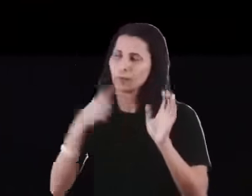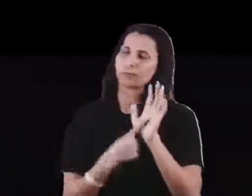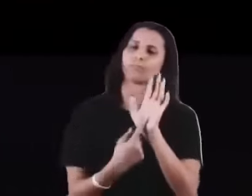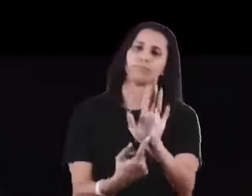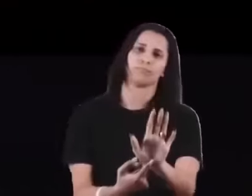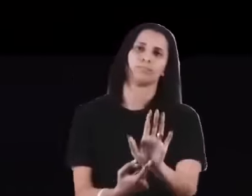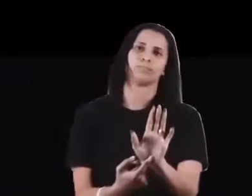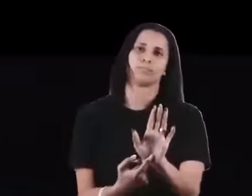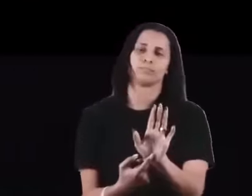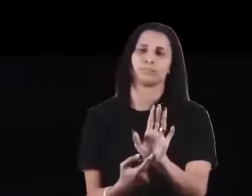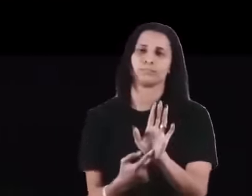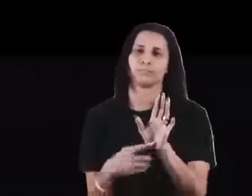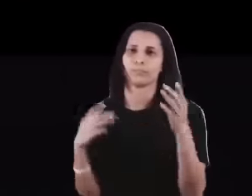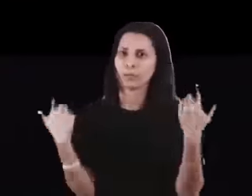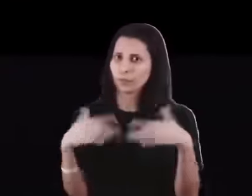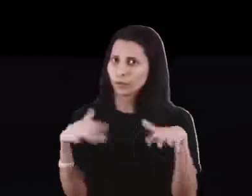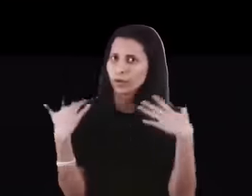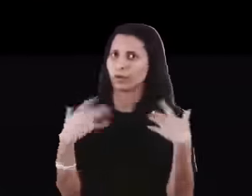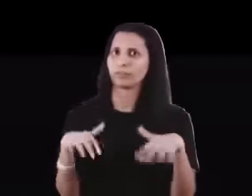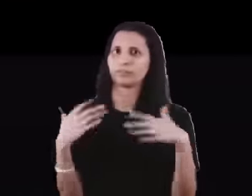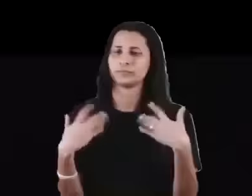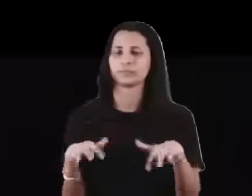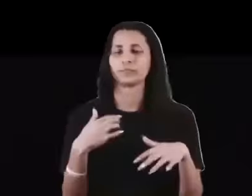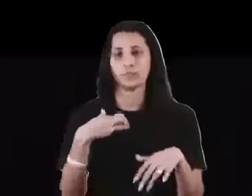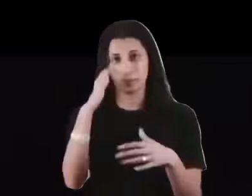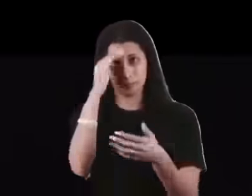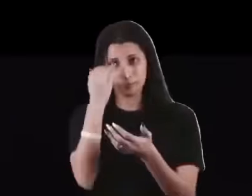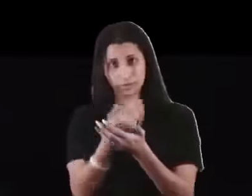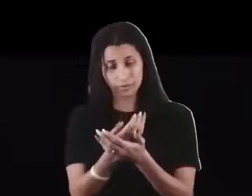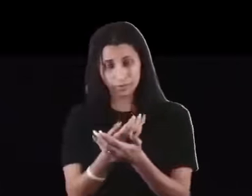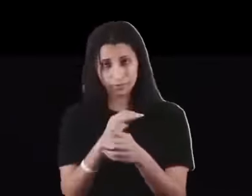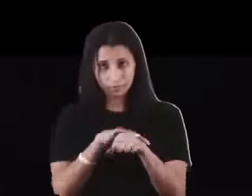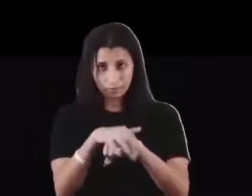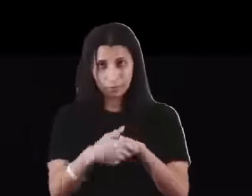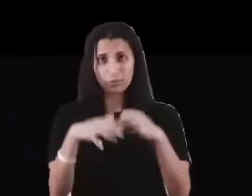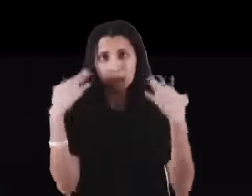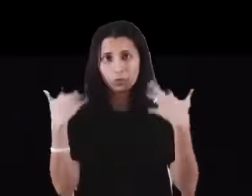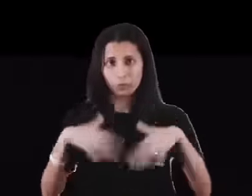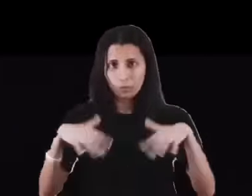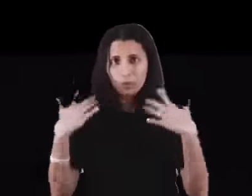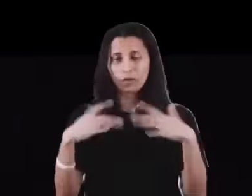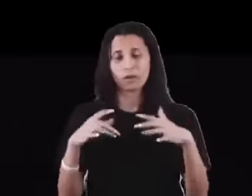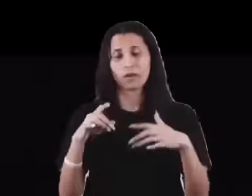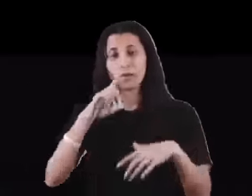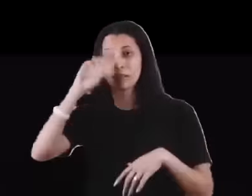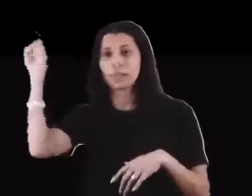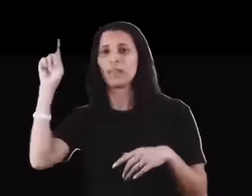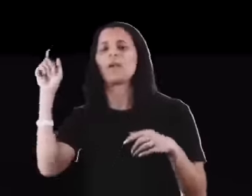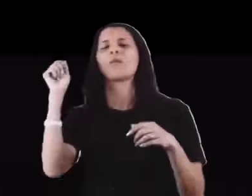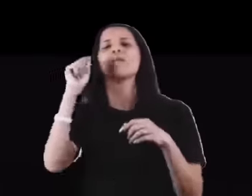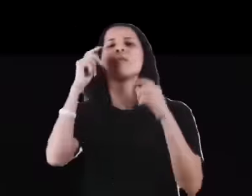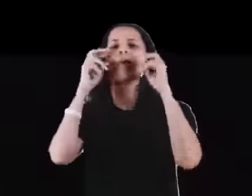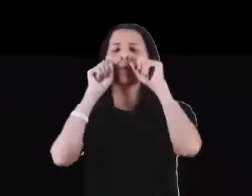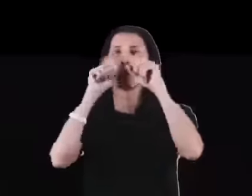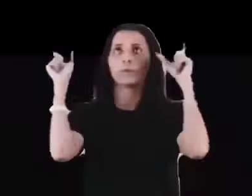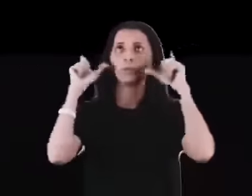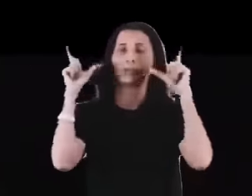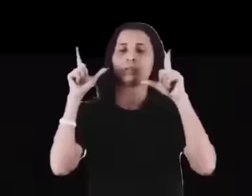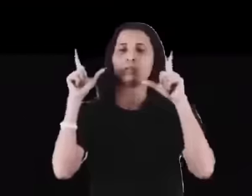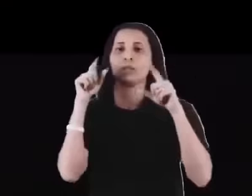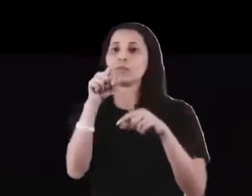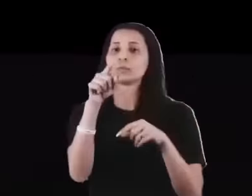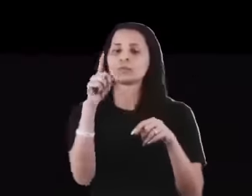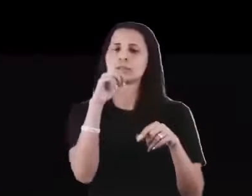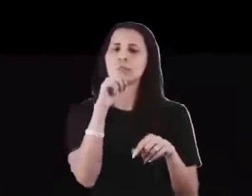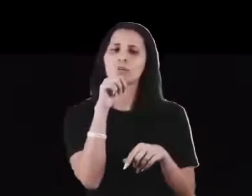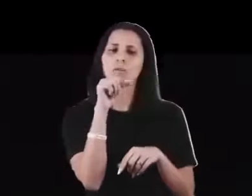Essa noite vai ser do mal tô querendo Deus vai abrir seus olhos para você enxergar uma fonte onde você sobe um odre vazio Deus vai